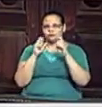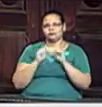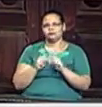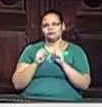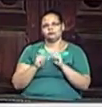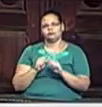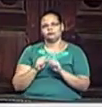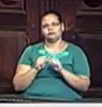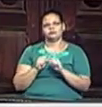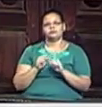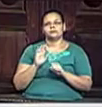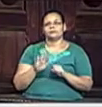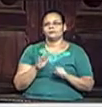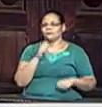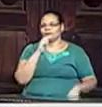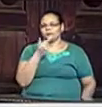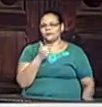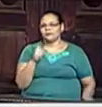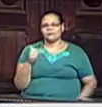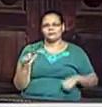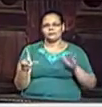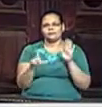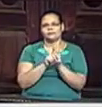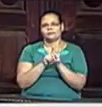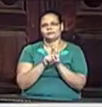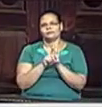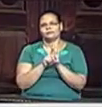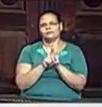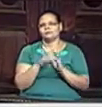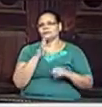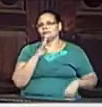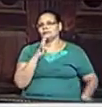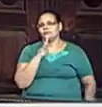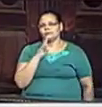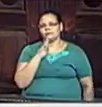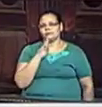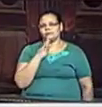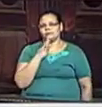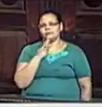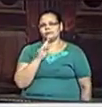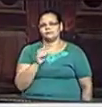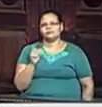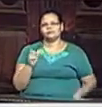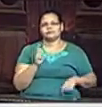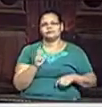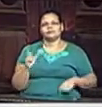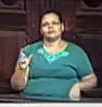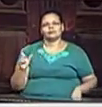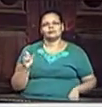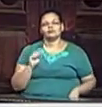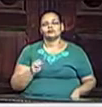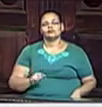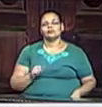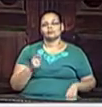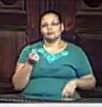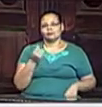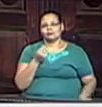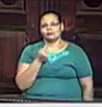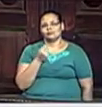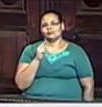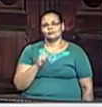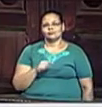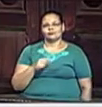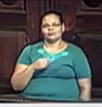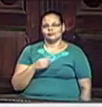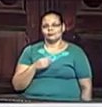acordar, mas não tem lei de reconhecimento de calamidade financeira que passe